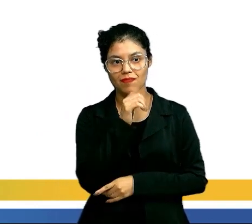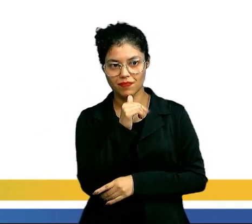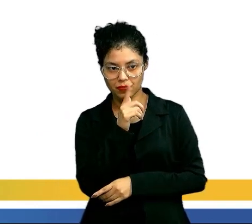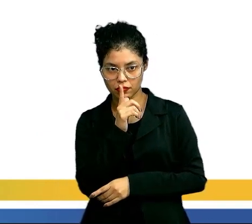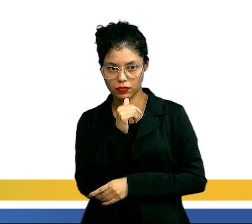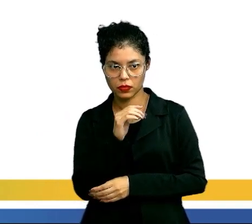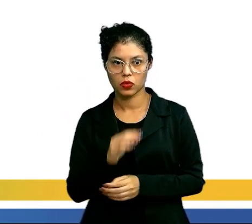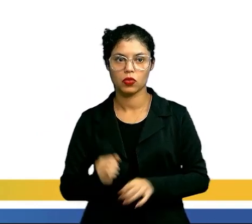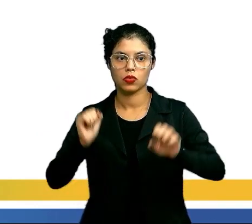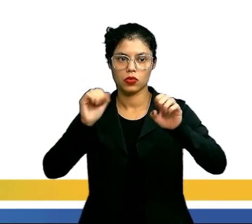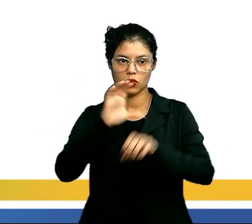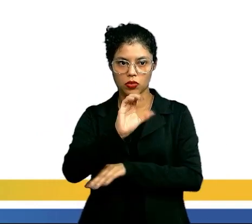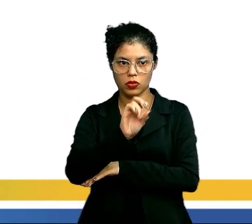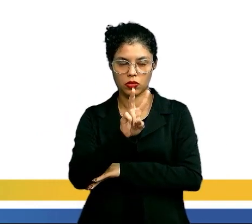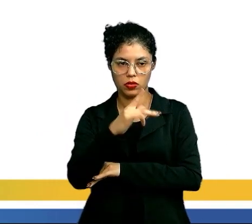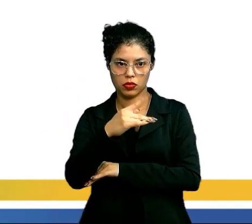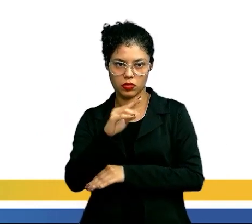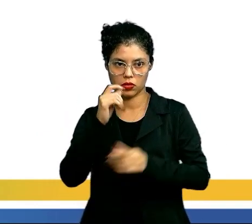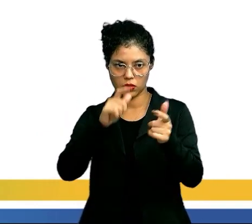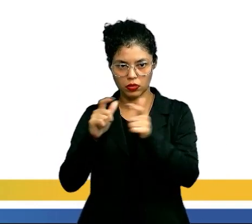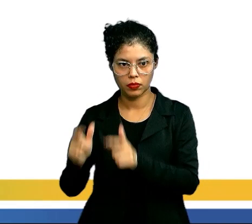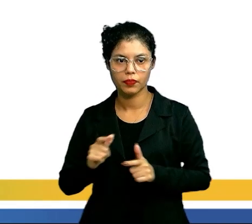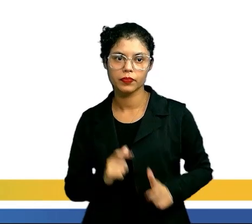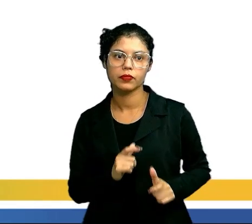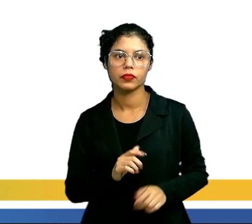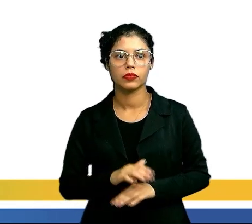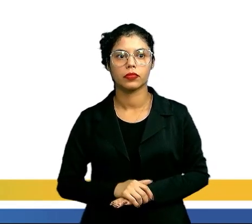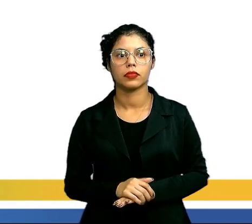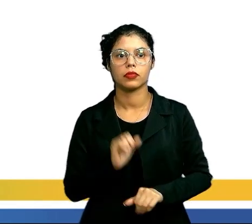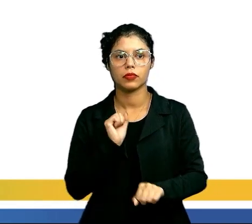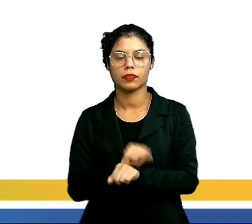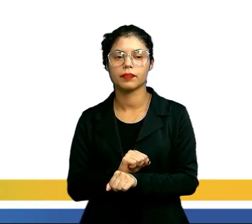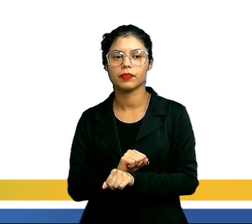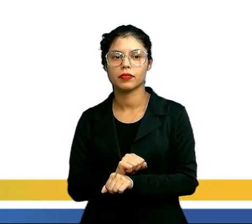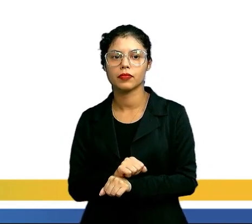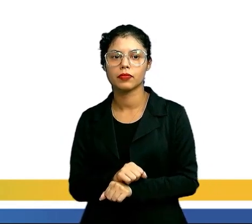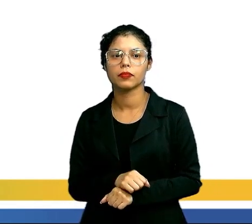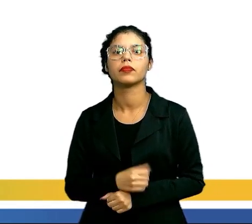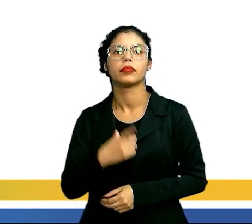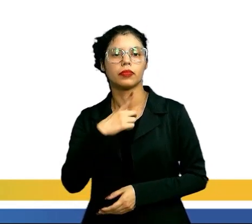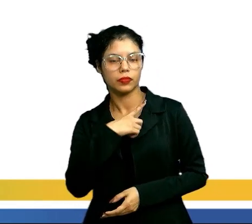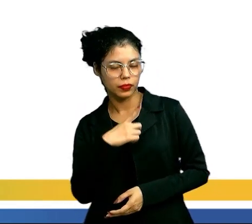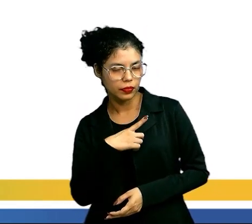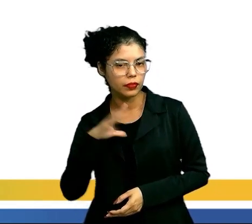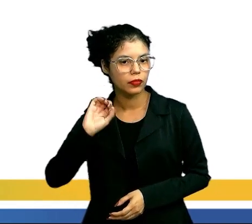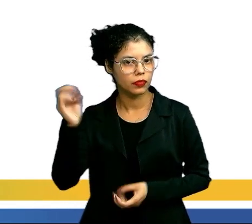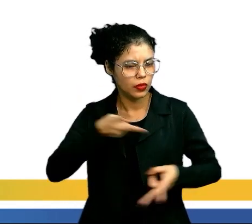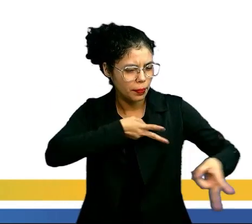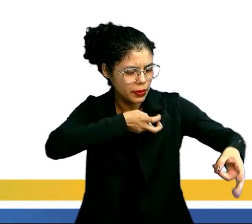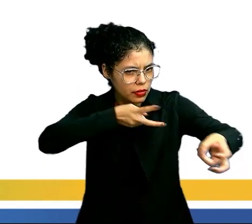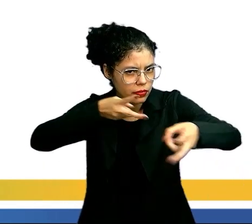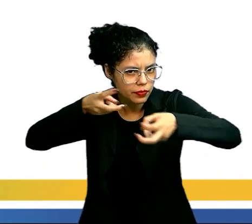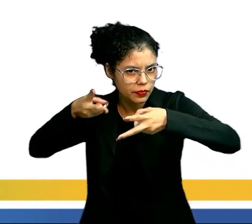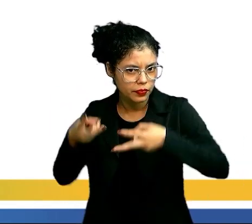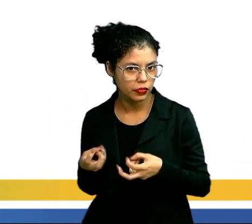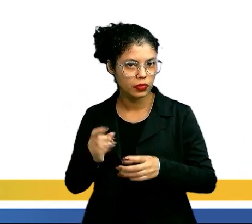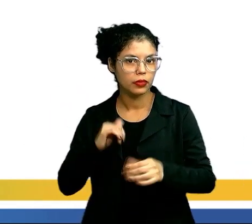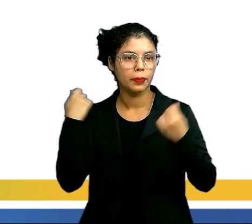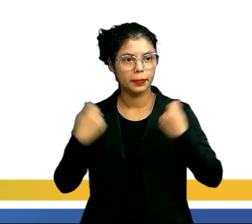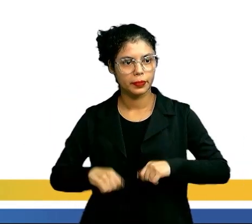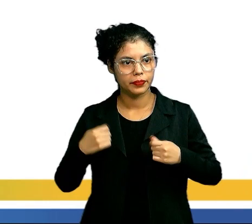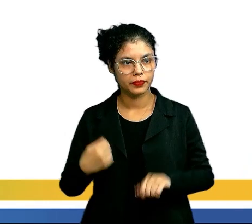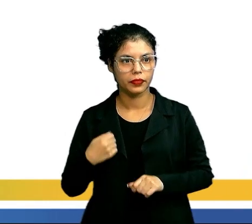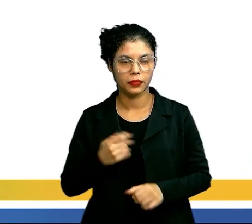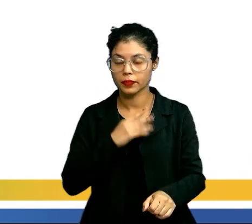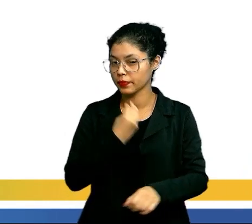identificar as coleções, de águas para oviposição. Elas são capazes de detectar de